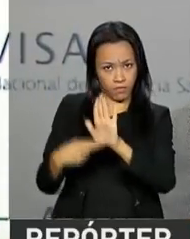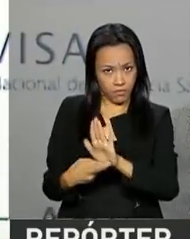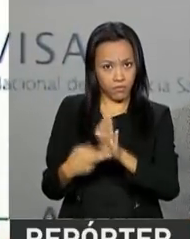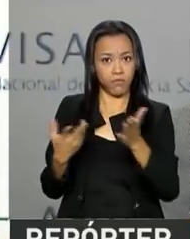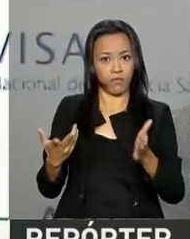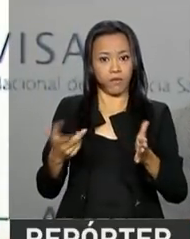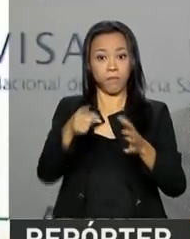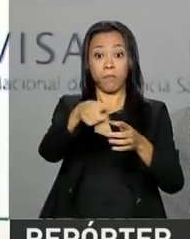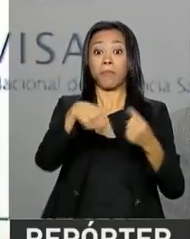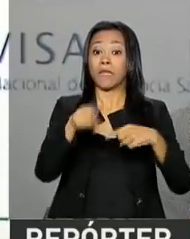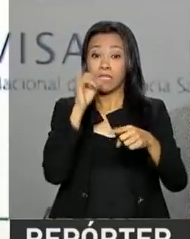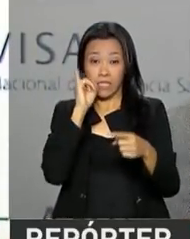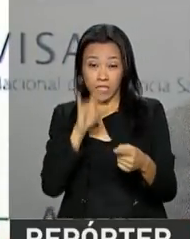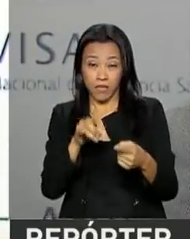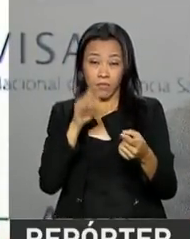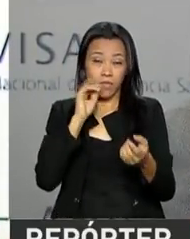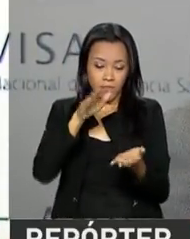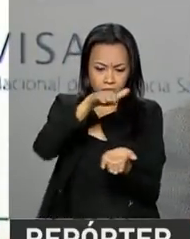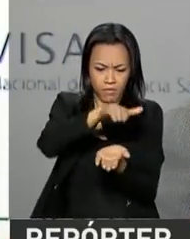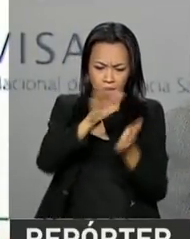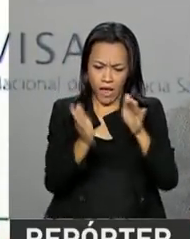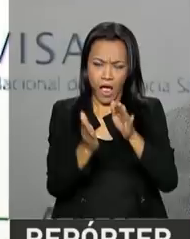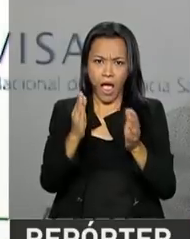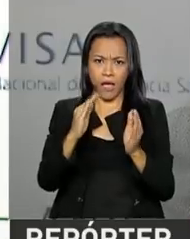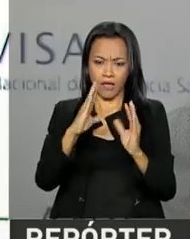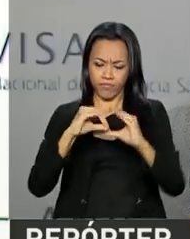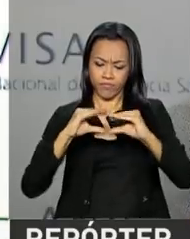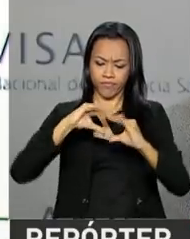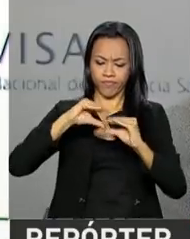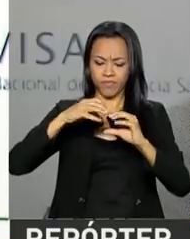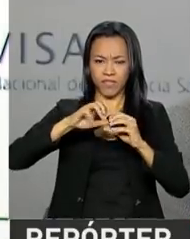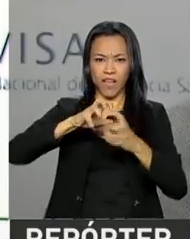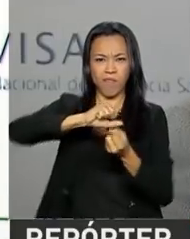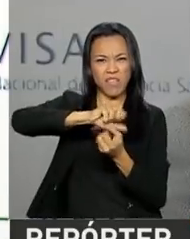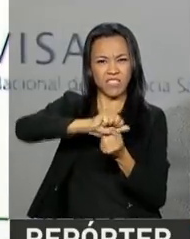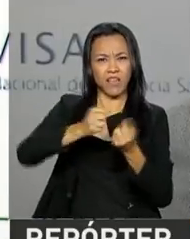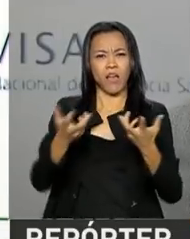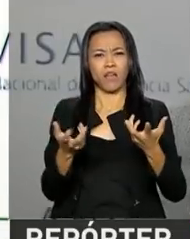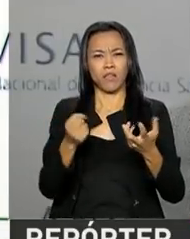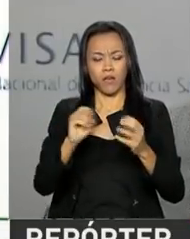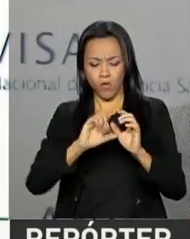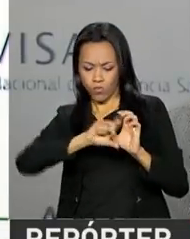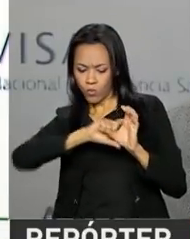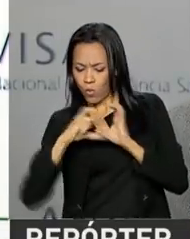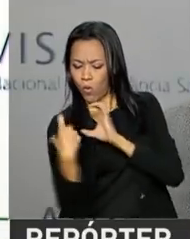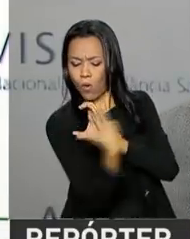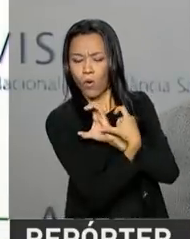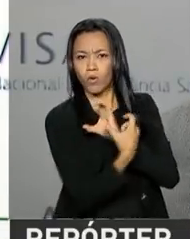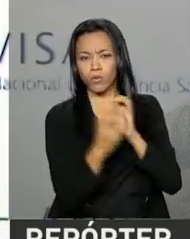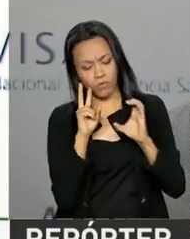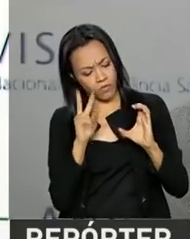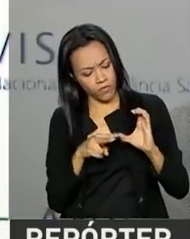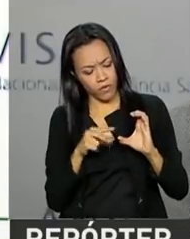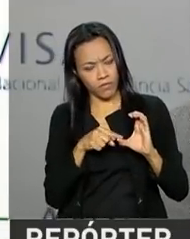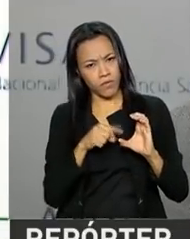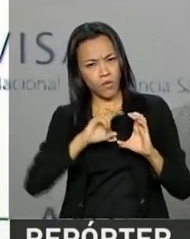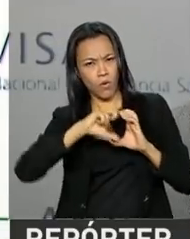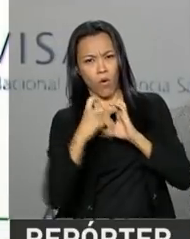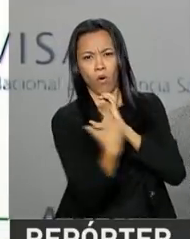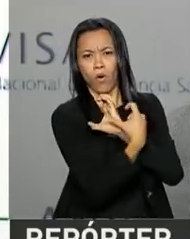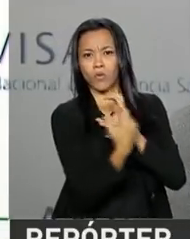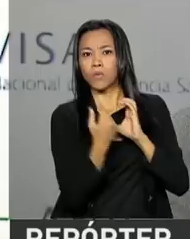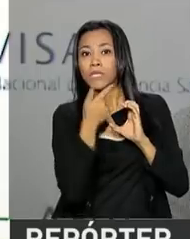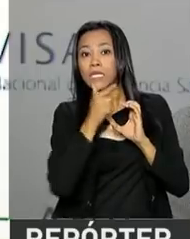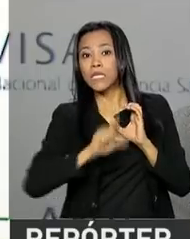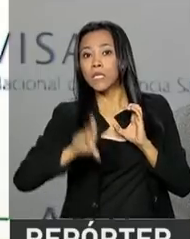medicamento já se encontra ameaçada existe algum problema com o lacre algum problema no rótulo se o encontro não diz por exemplo quando tem que ser em língua